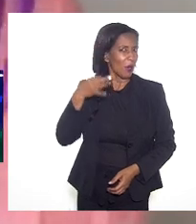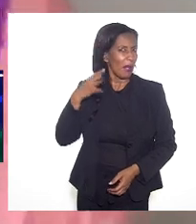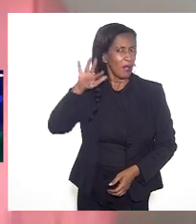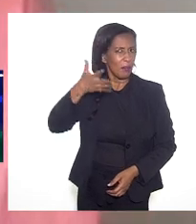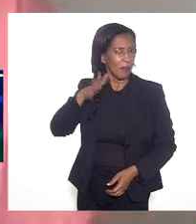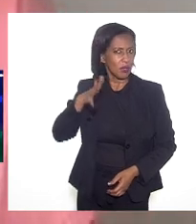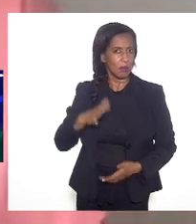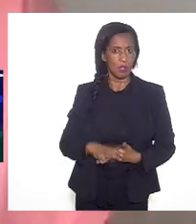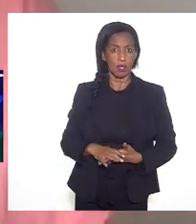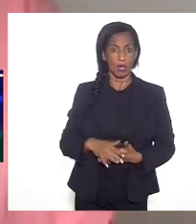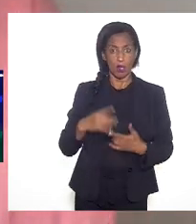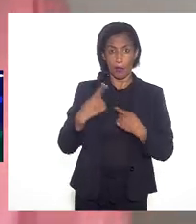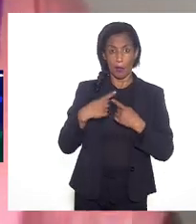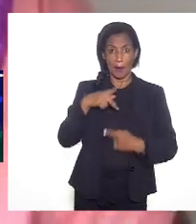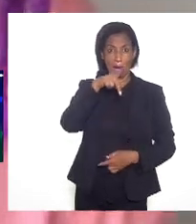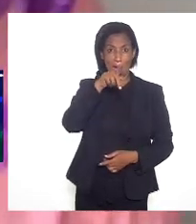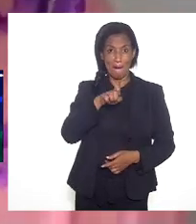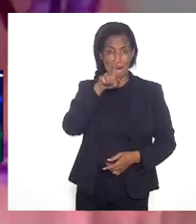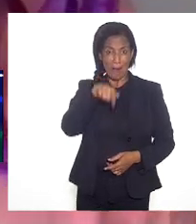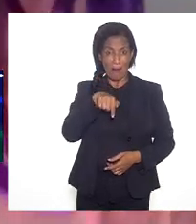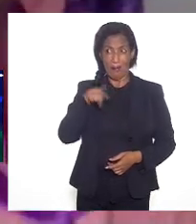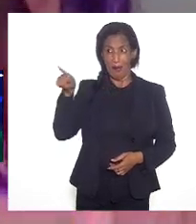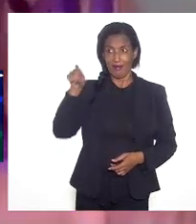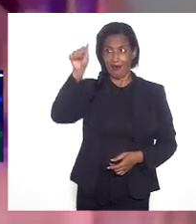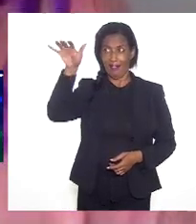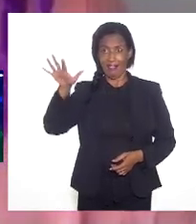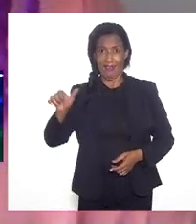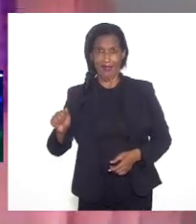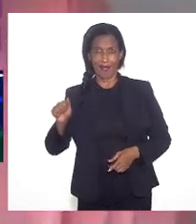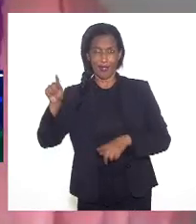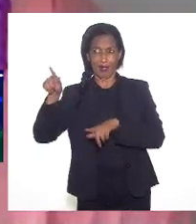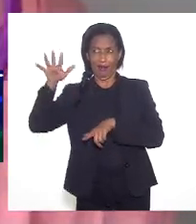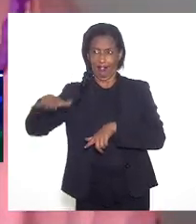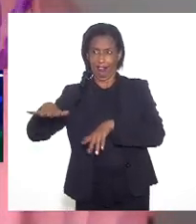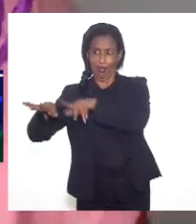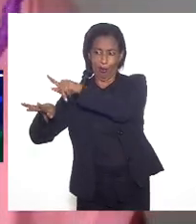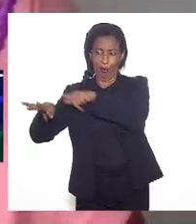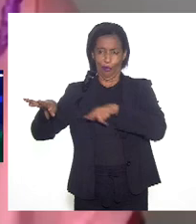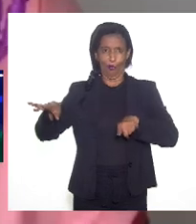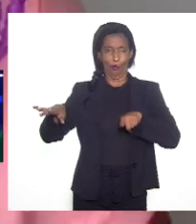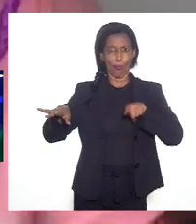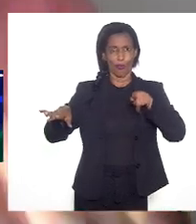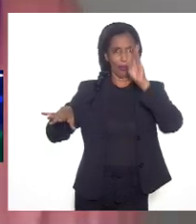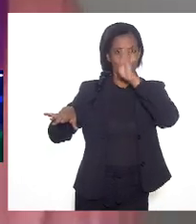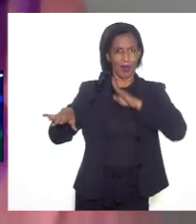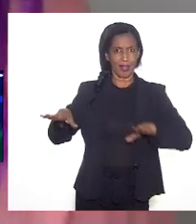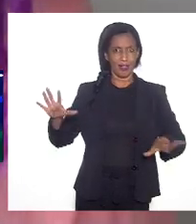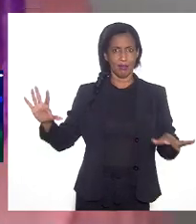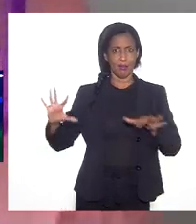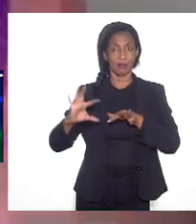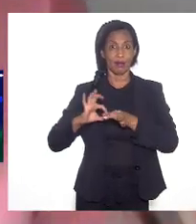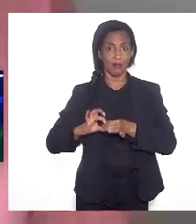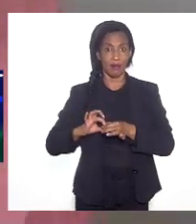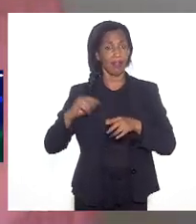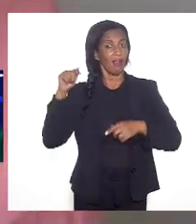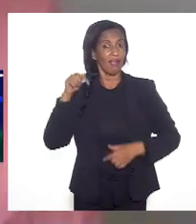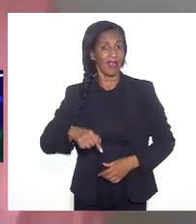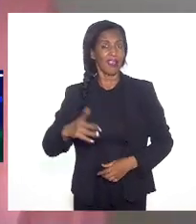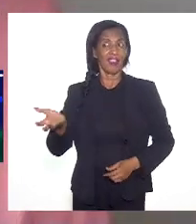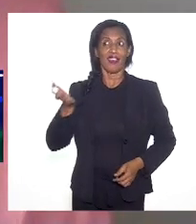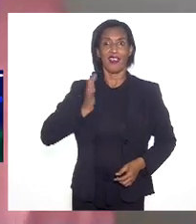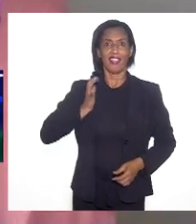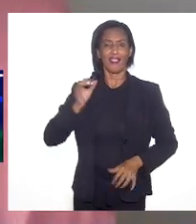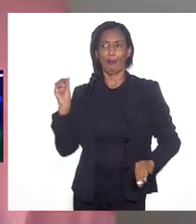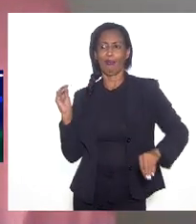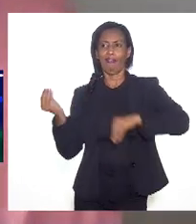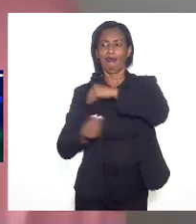porque o meu pezinho está na África e o meu pezinho está aqui no Brasil, está aqui nos povos originários. É essa diversidade rica que a gente